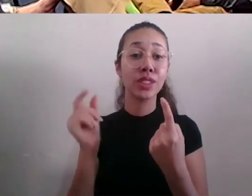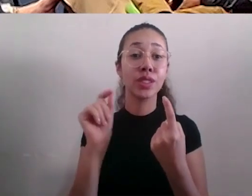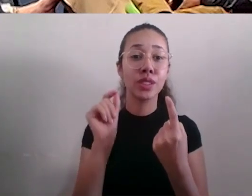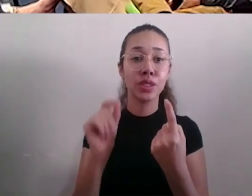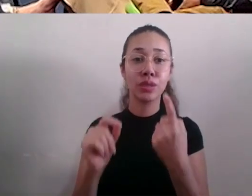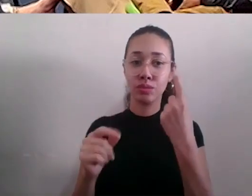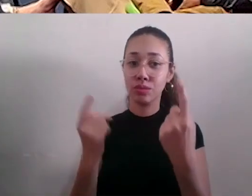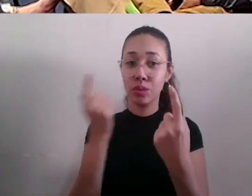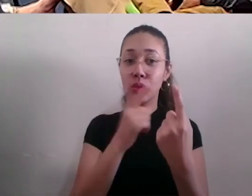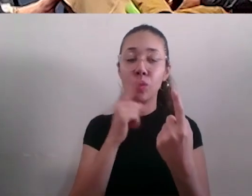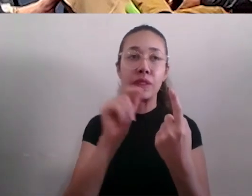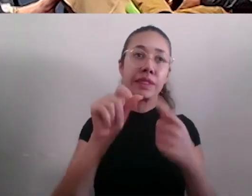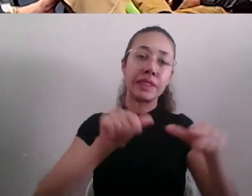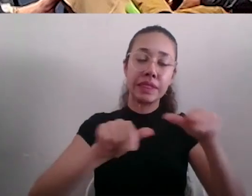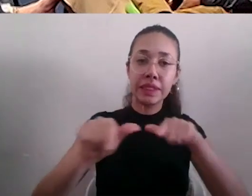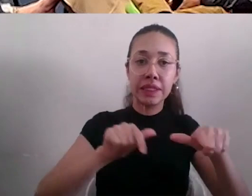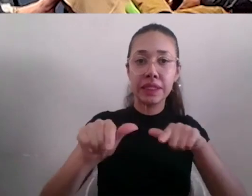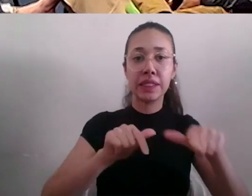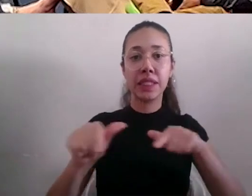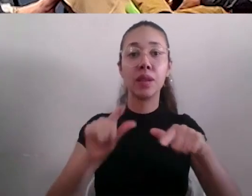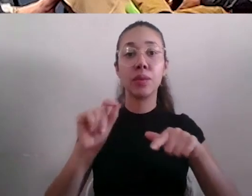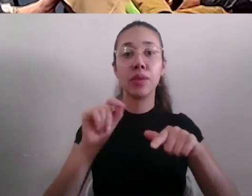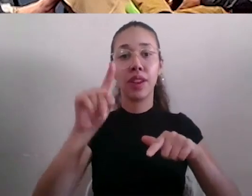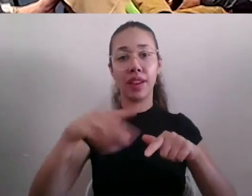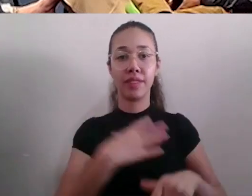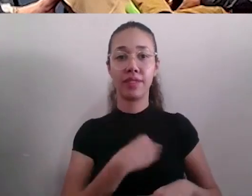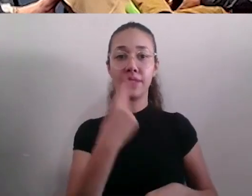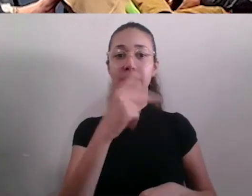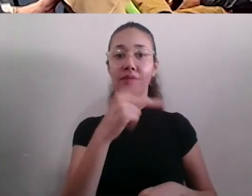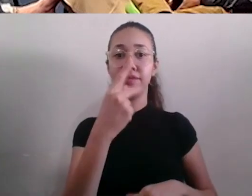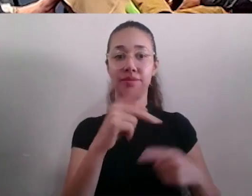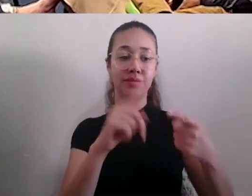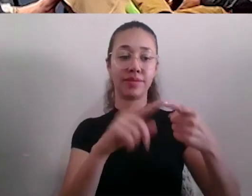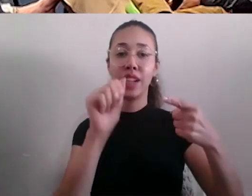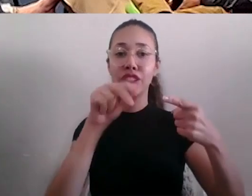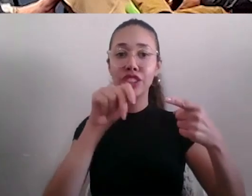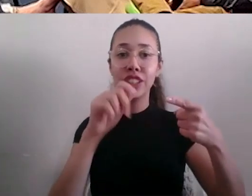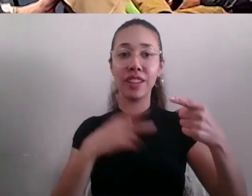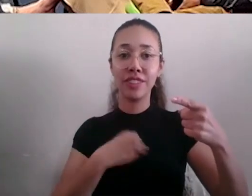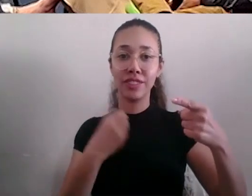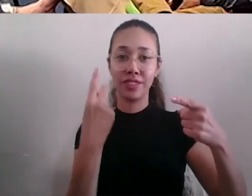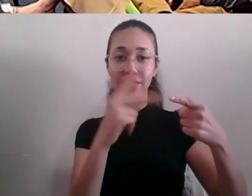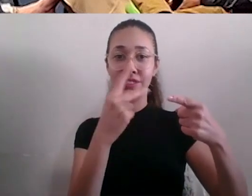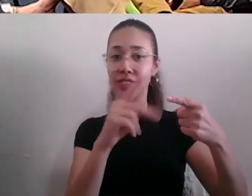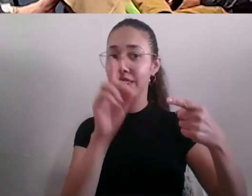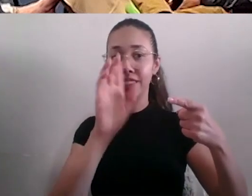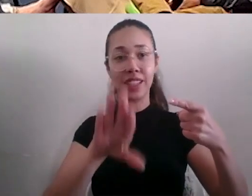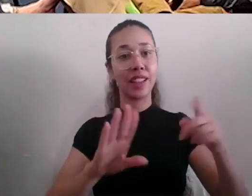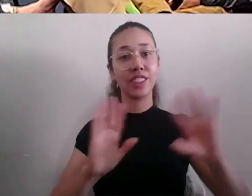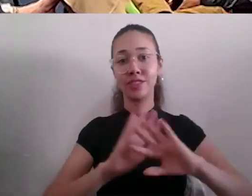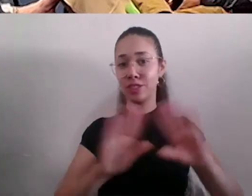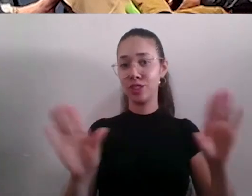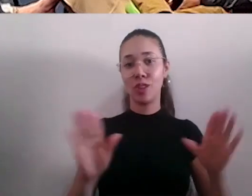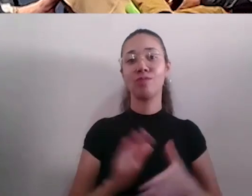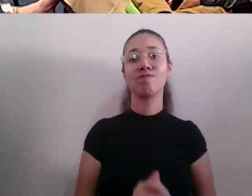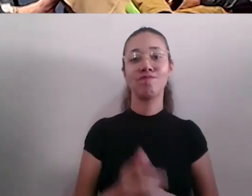vida, uma profissão e família e tal, foi a filha dela. O resto da família acabou, a família foi destruída. Não